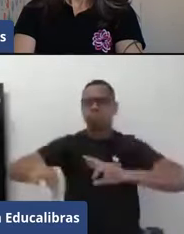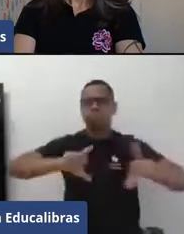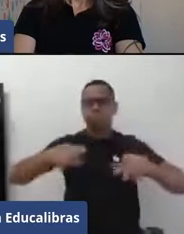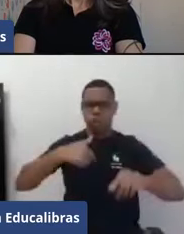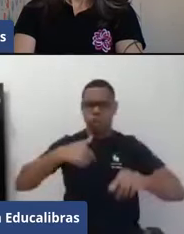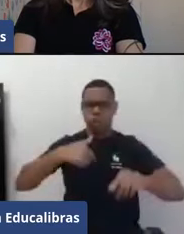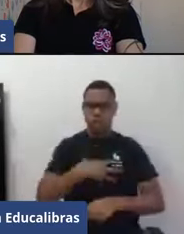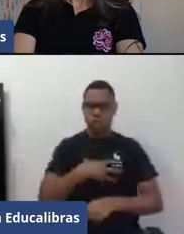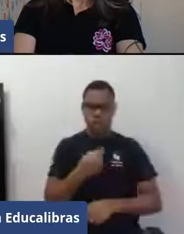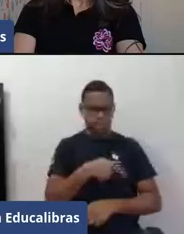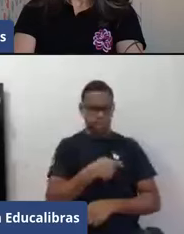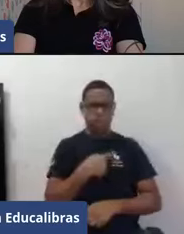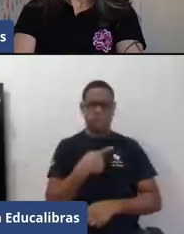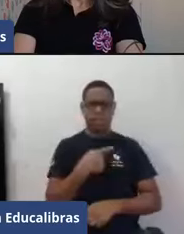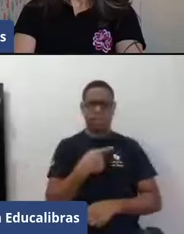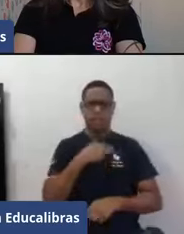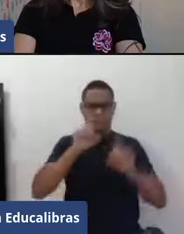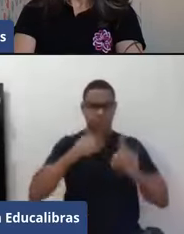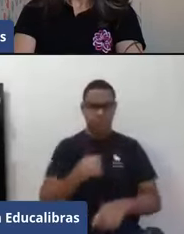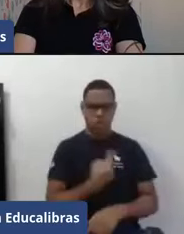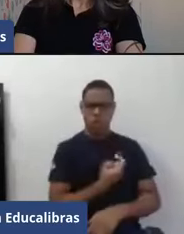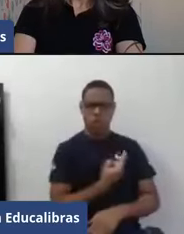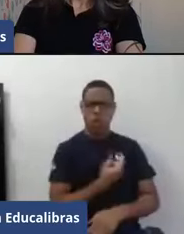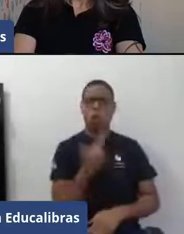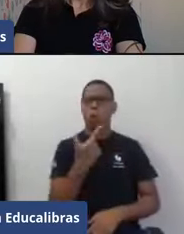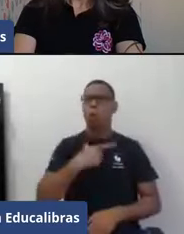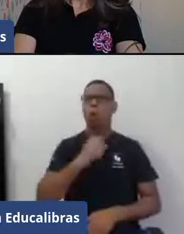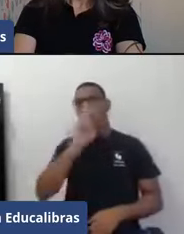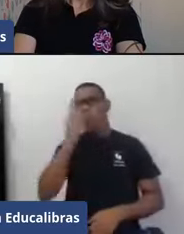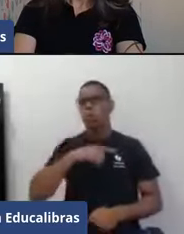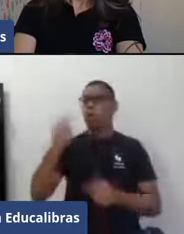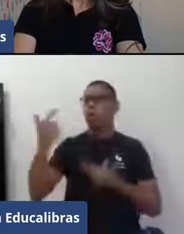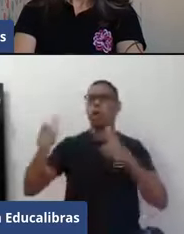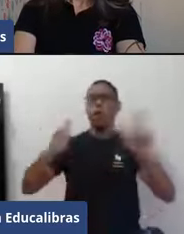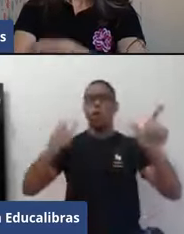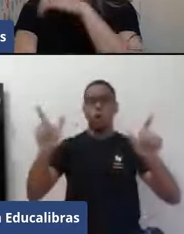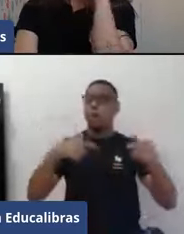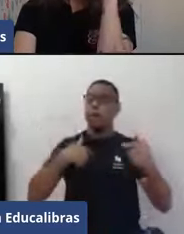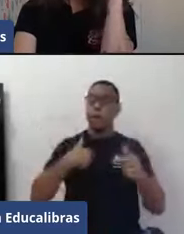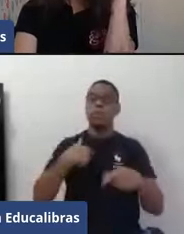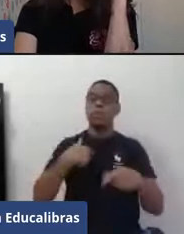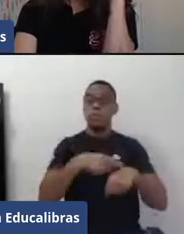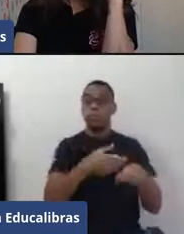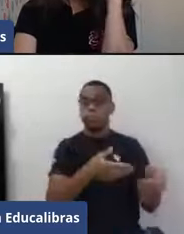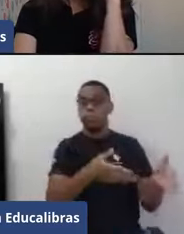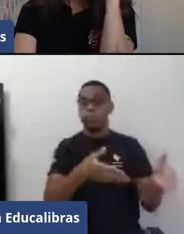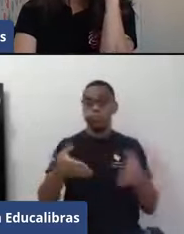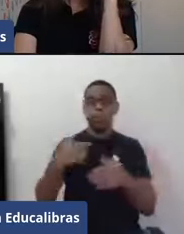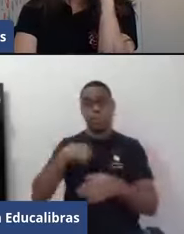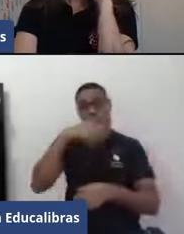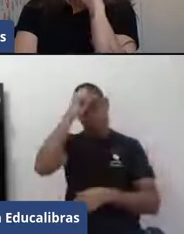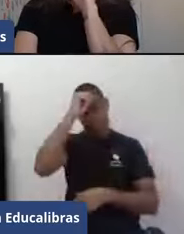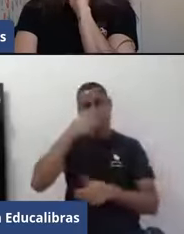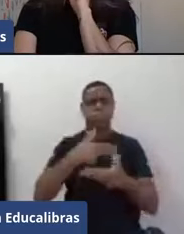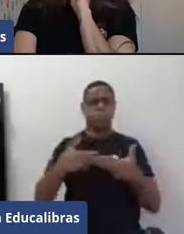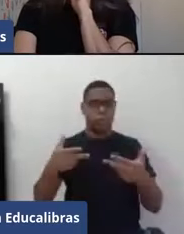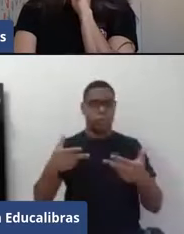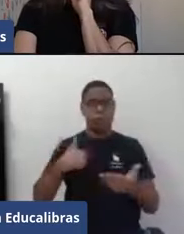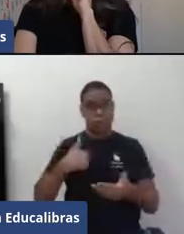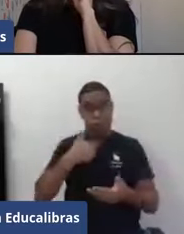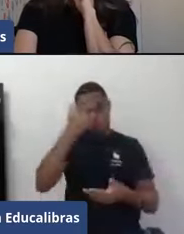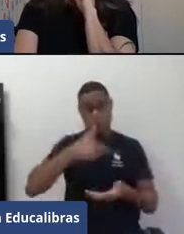aquela dificuldade. E, nesse período, eu aprendi muita coisa. Hoje, eu sou uma mulher que batalho